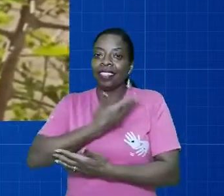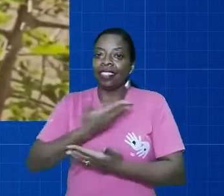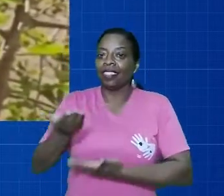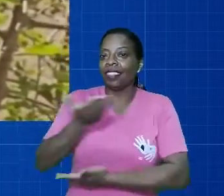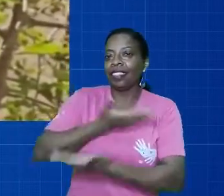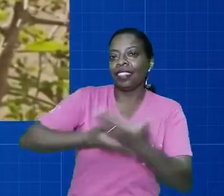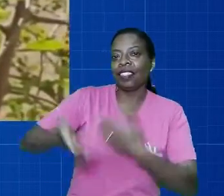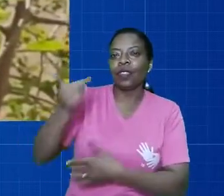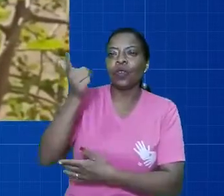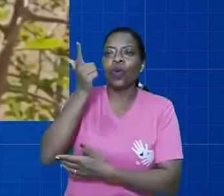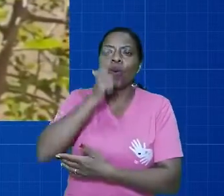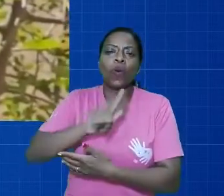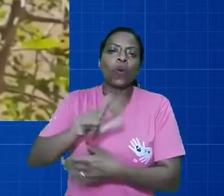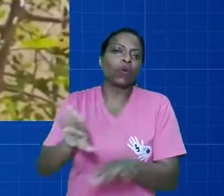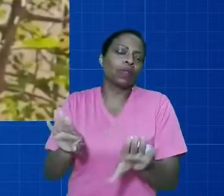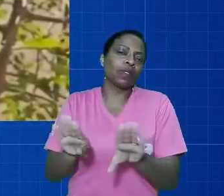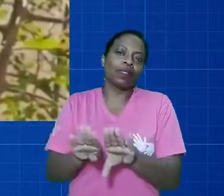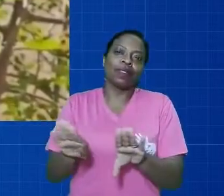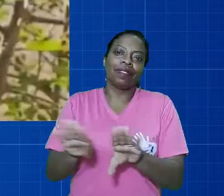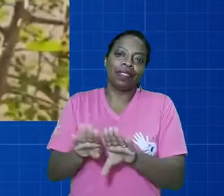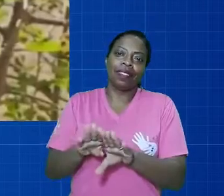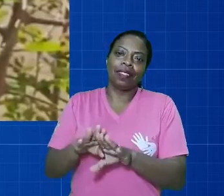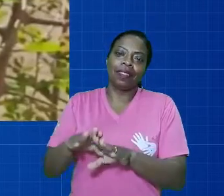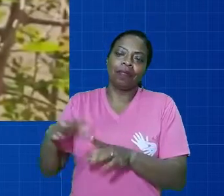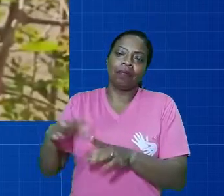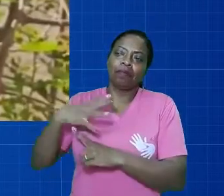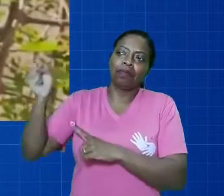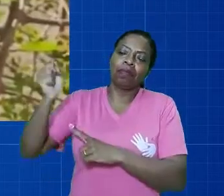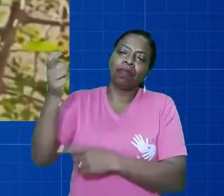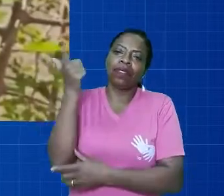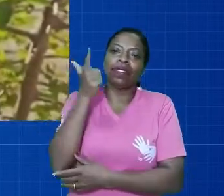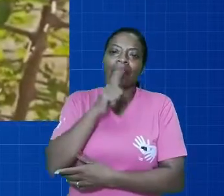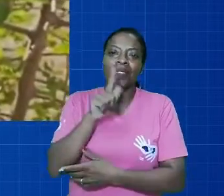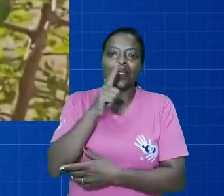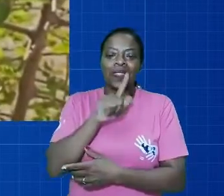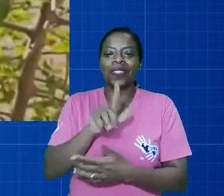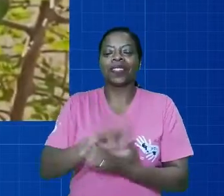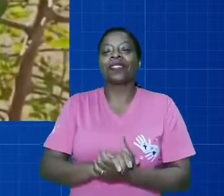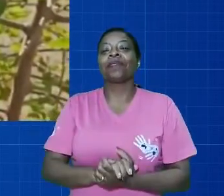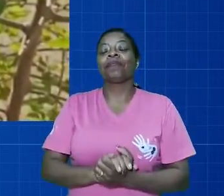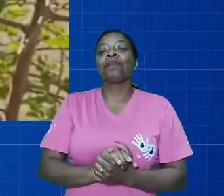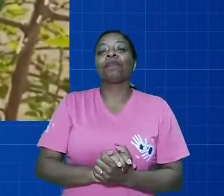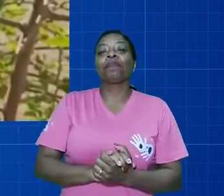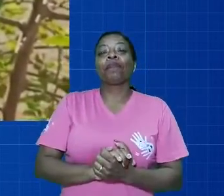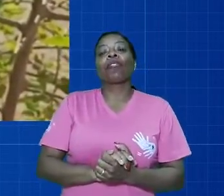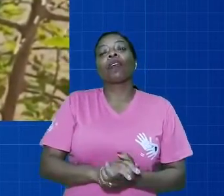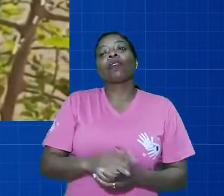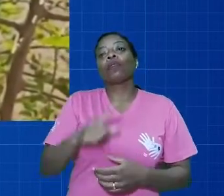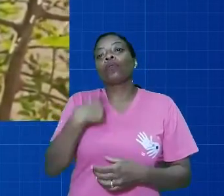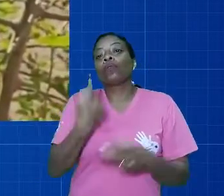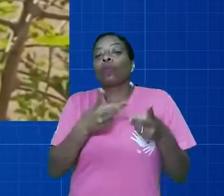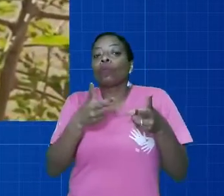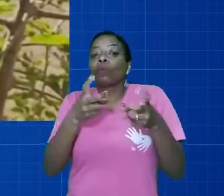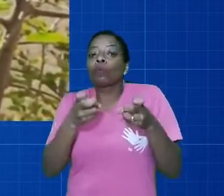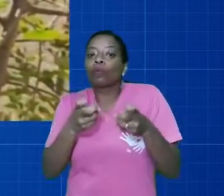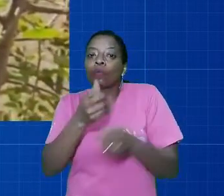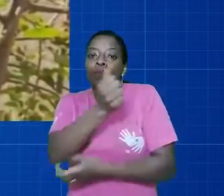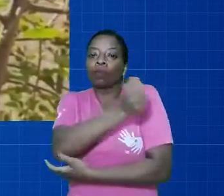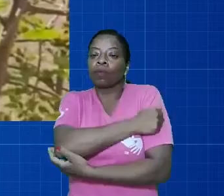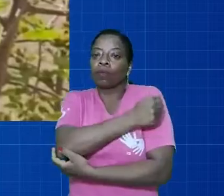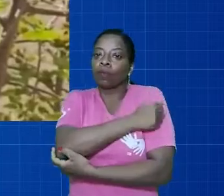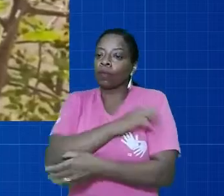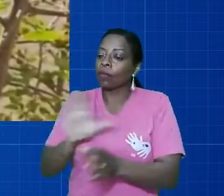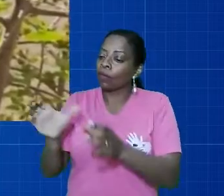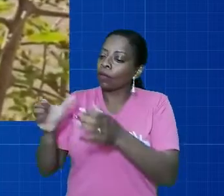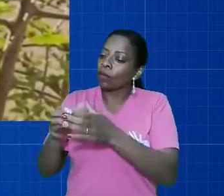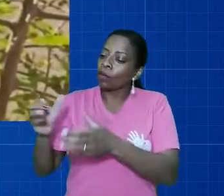todo, o apoio das gestões subsequentes, foi muito importante também. A gente observou que os alunos, tanto do Clube de Ciências